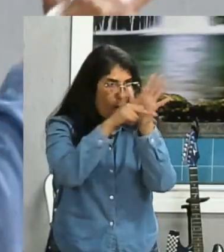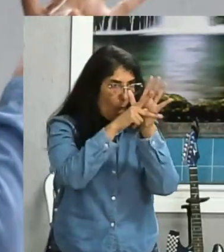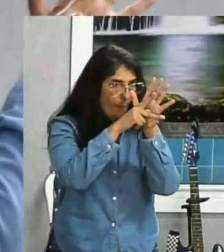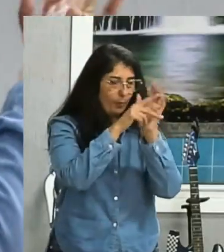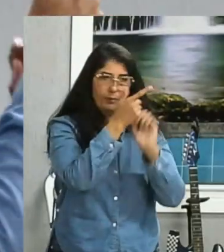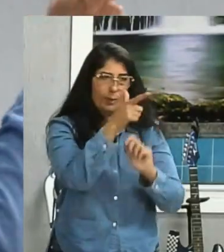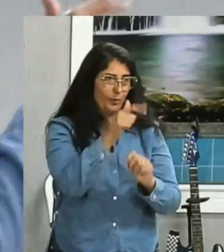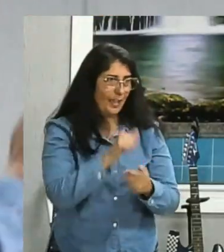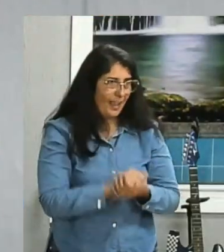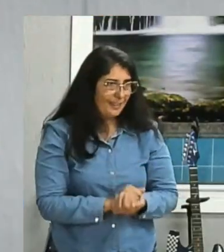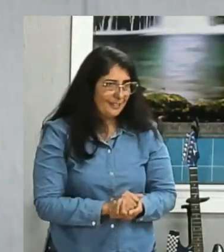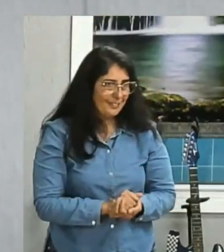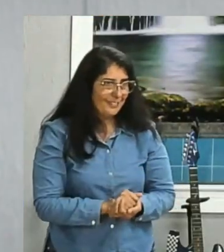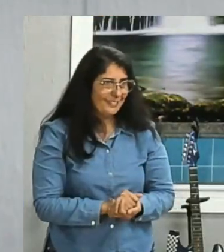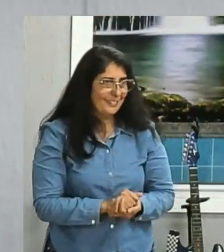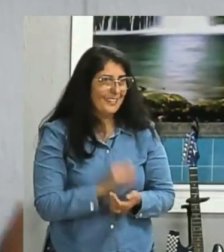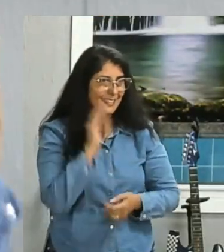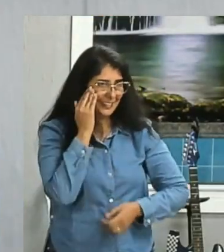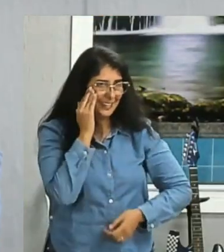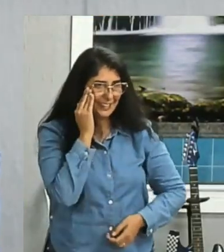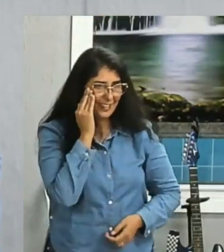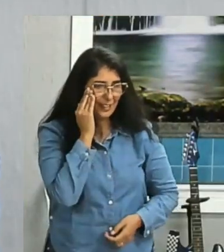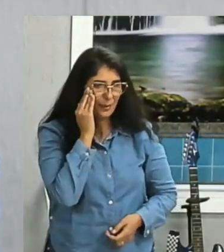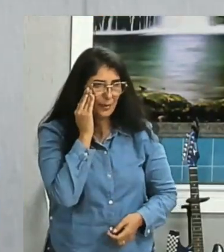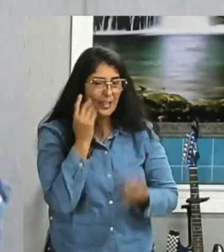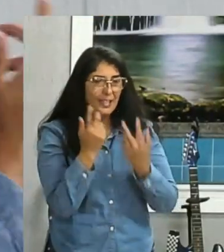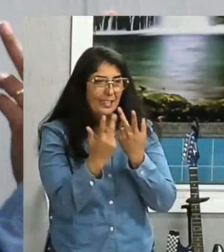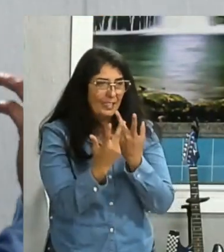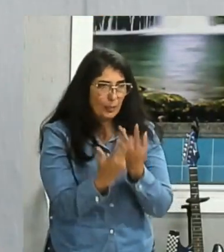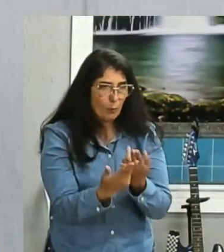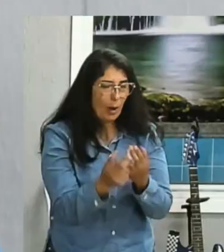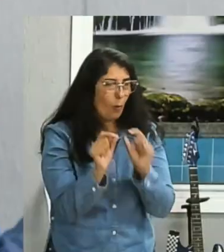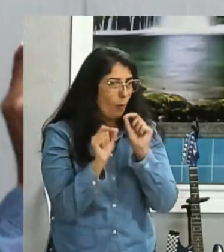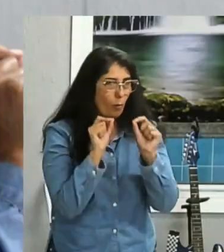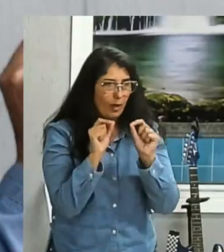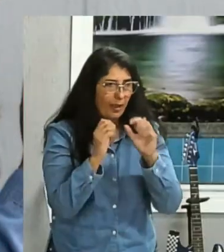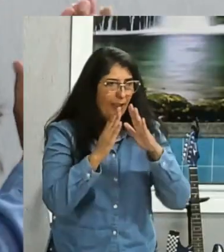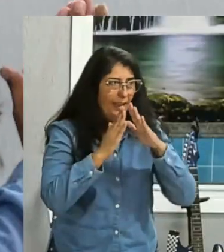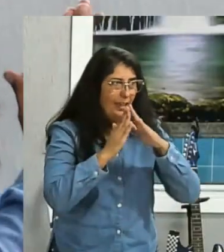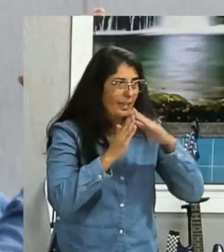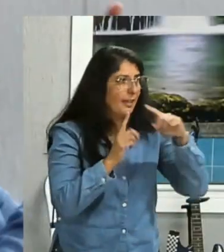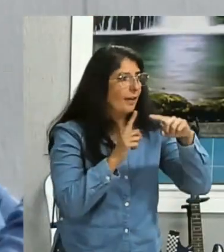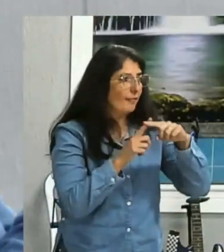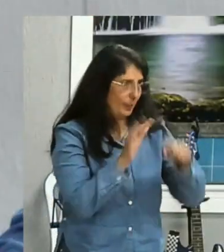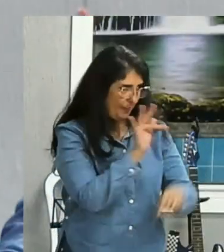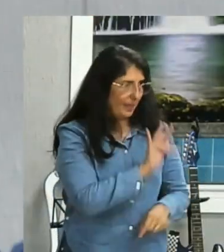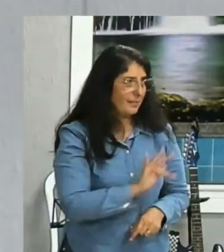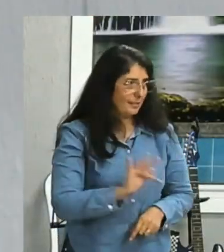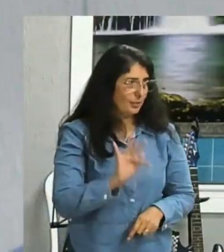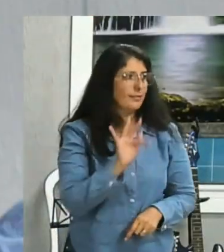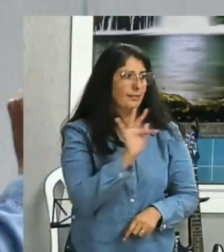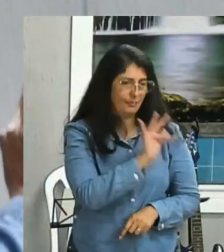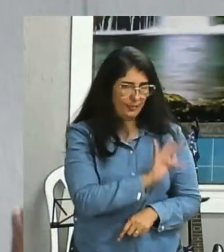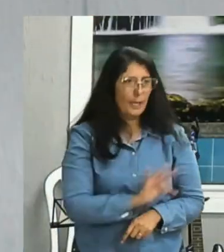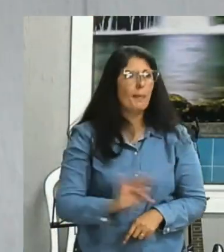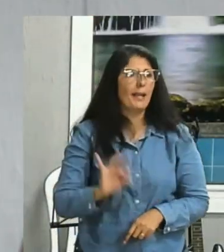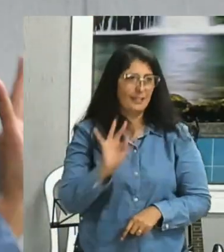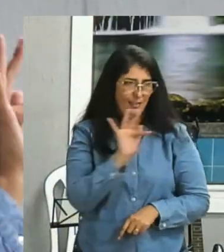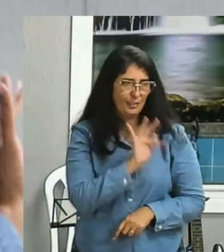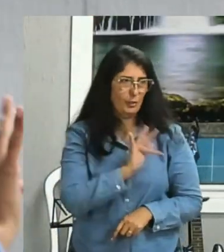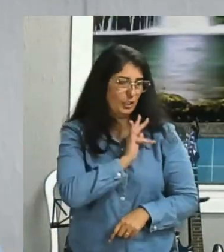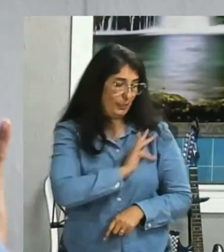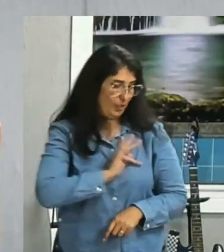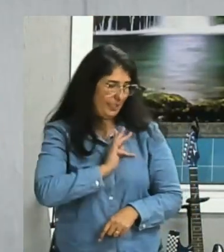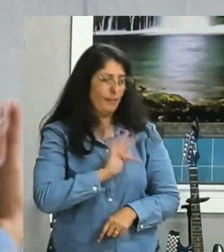é a igreja de Cristo. A igreja de Cristo está nesse mundo para brilhar em meio ao mundo que